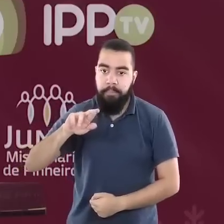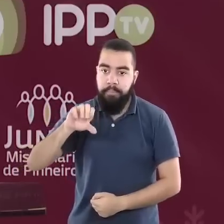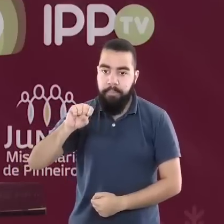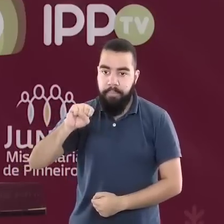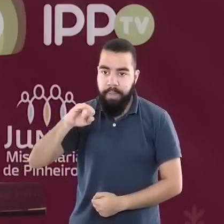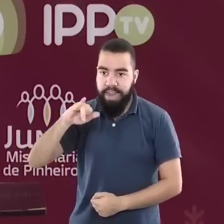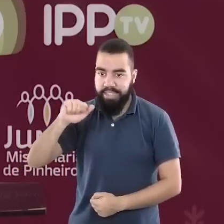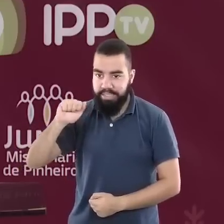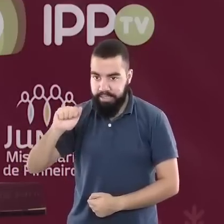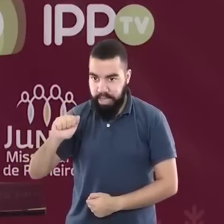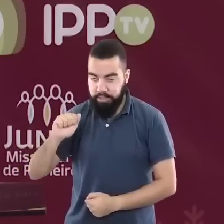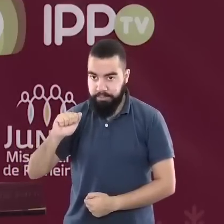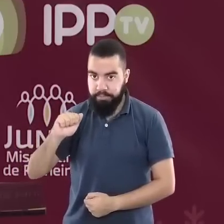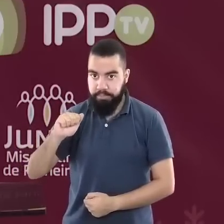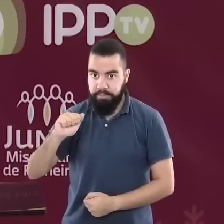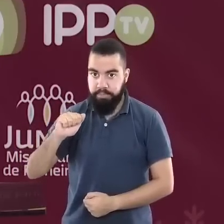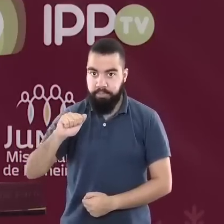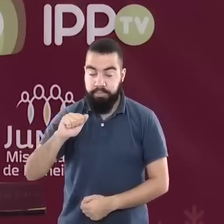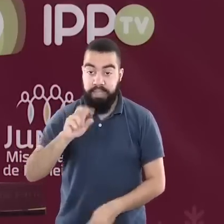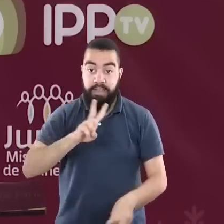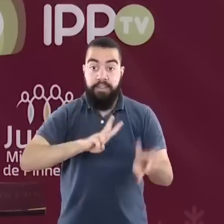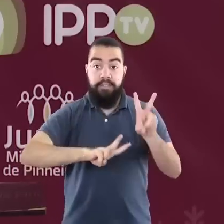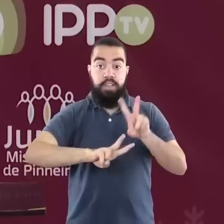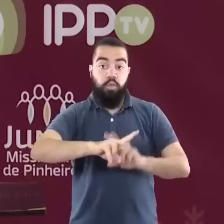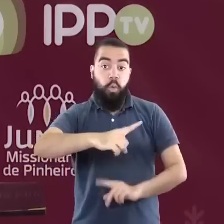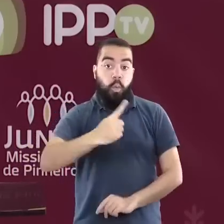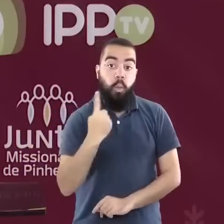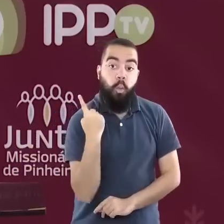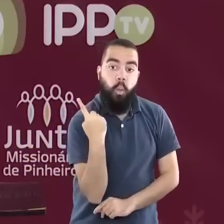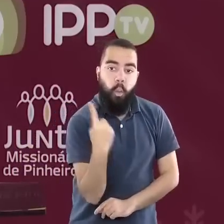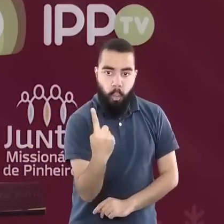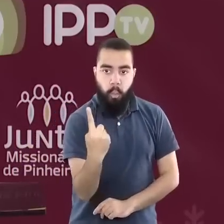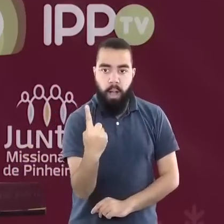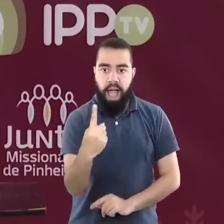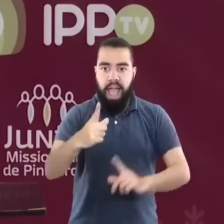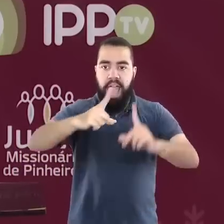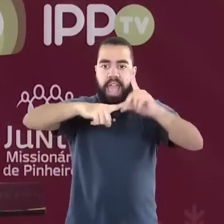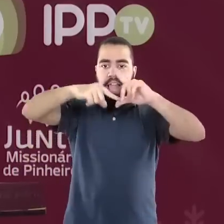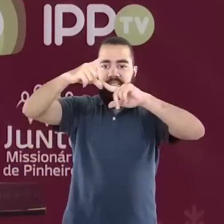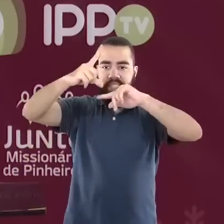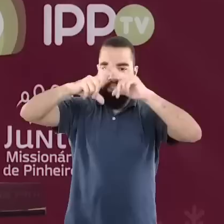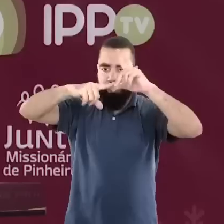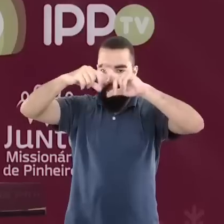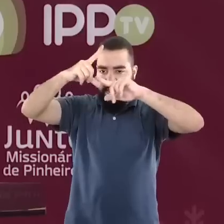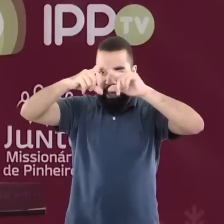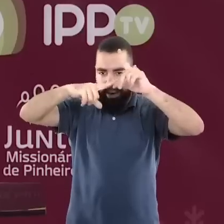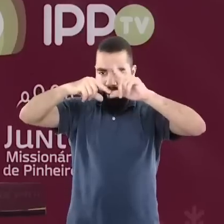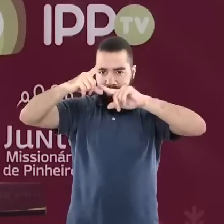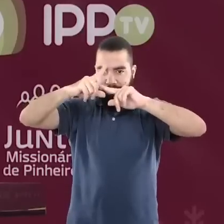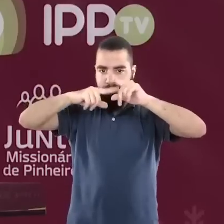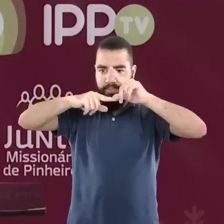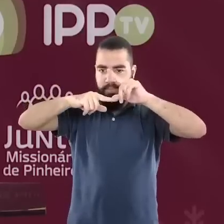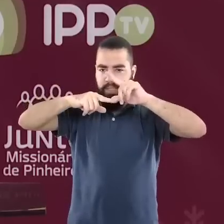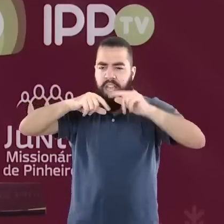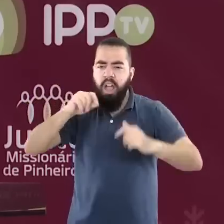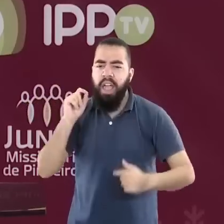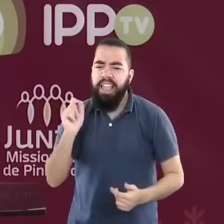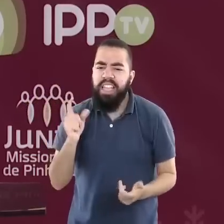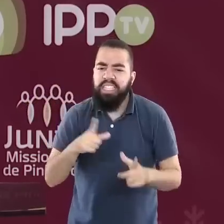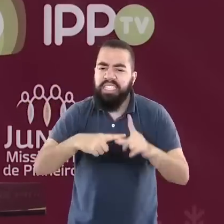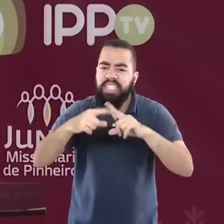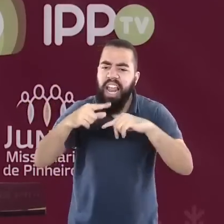estrela viram a sua estrela que estrela era essa que eles